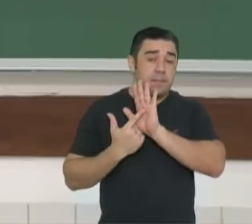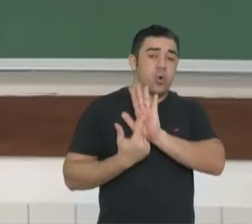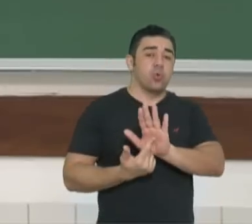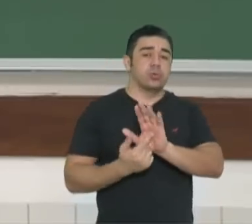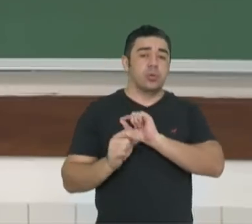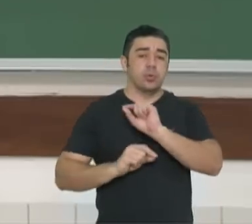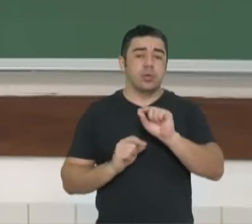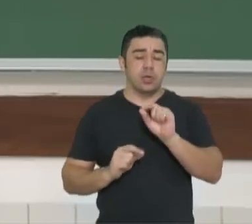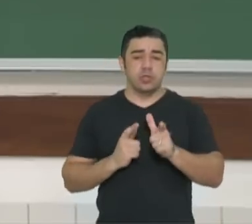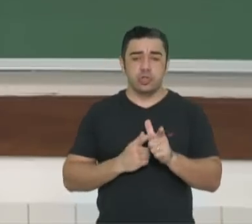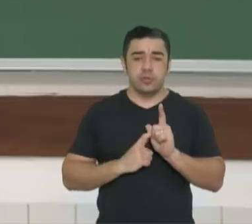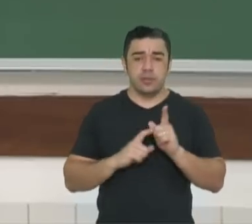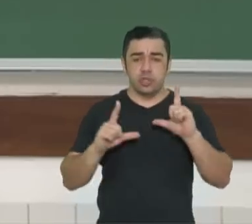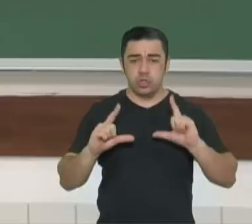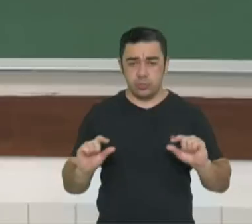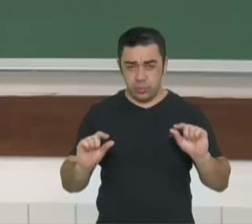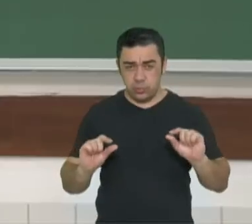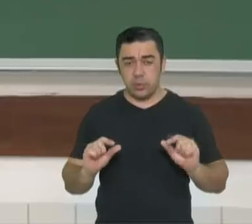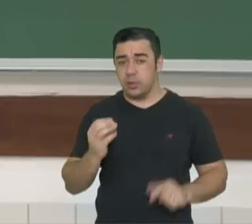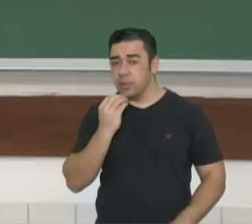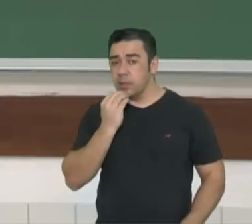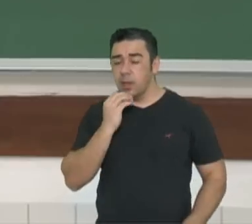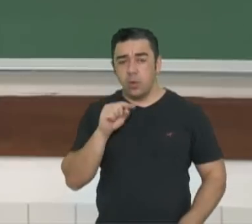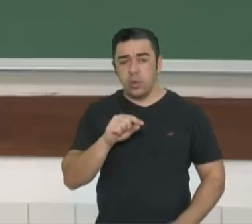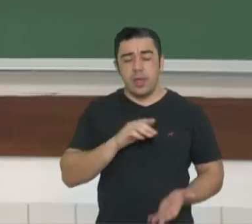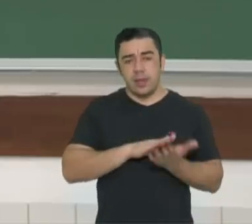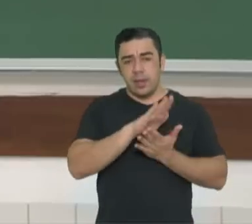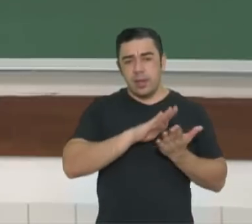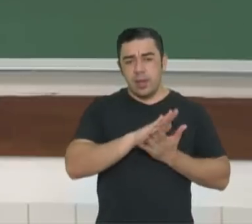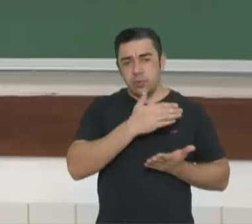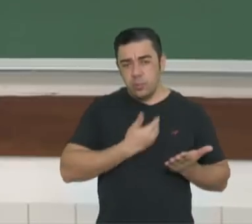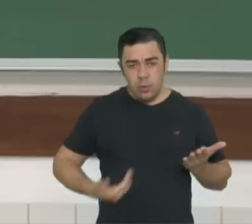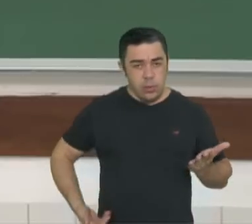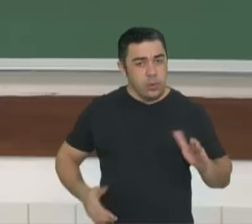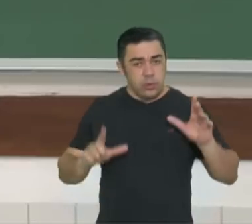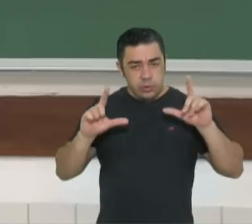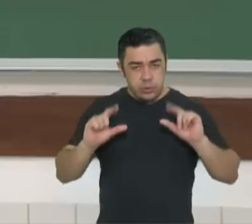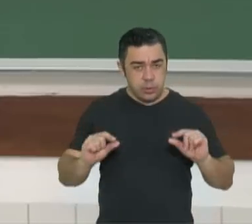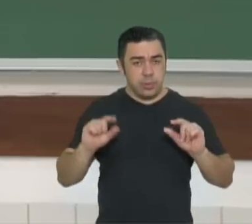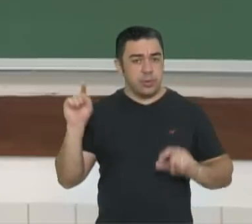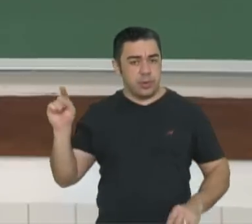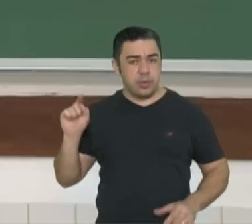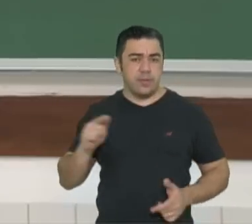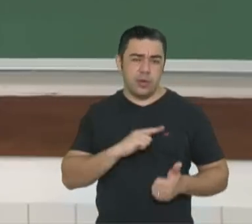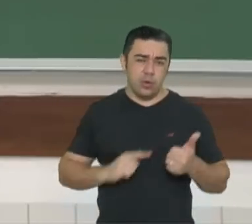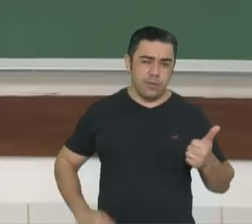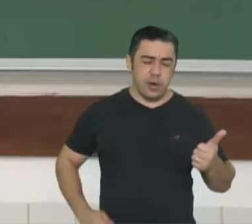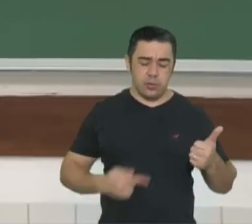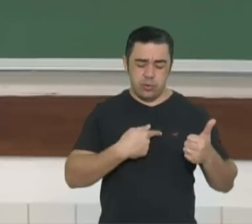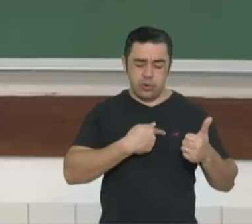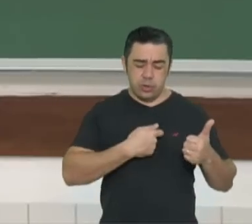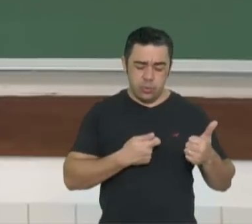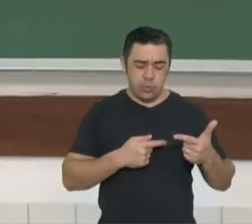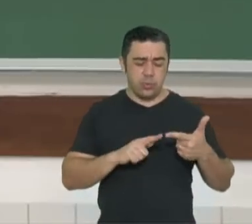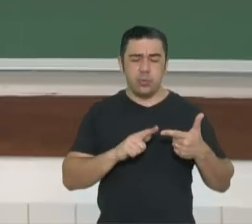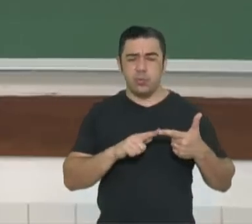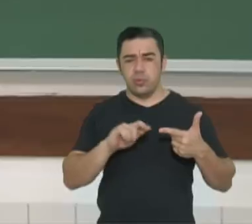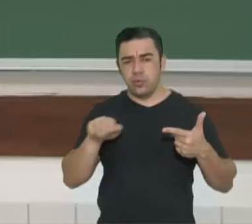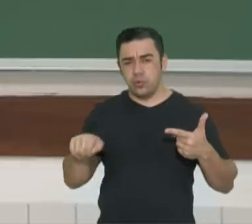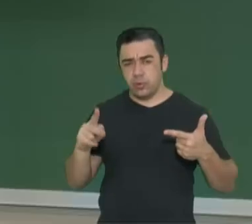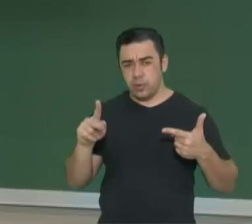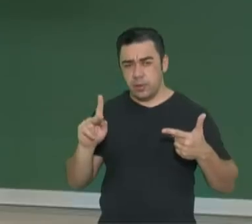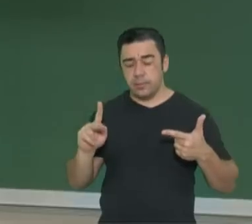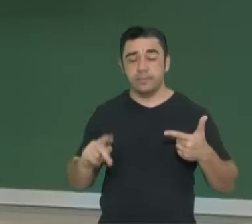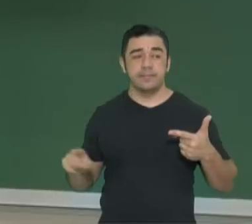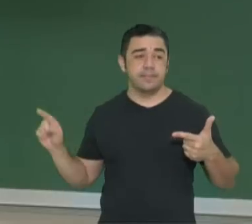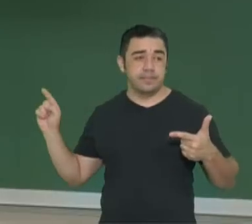transparente, em cima desses gastos públicos todos durante o governo do Getúlio e principalmente do JK.